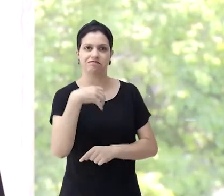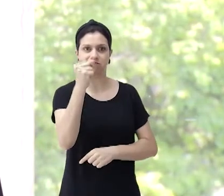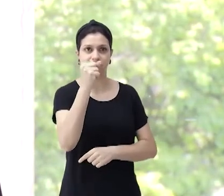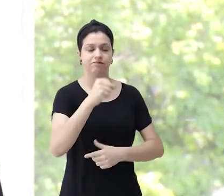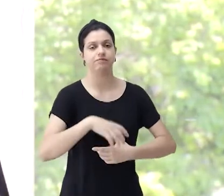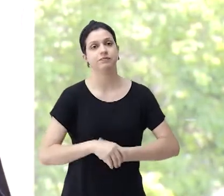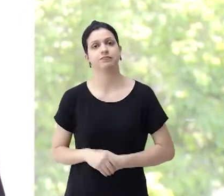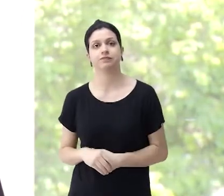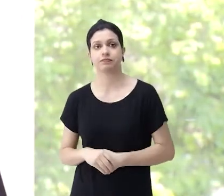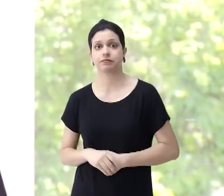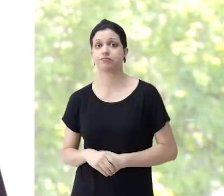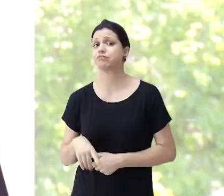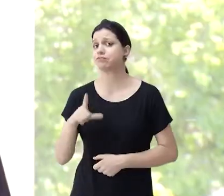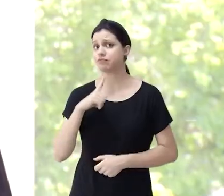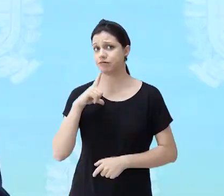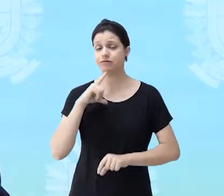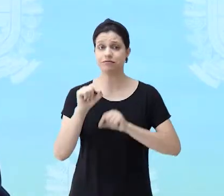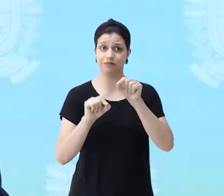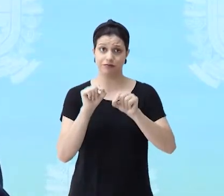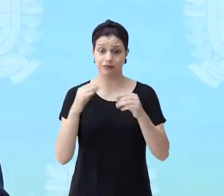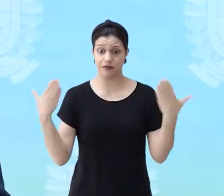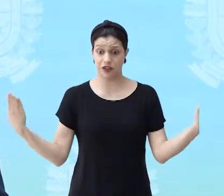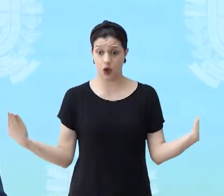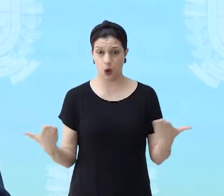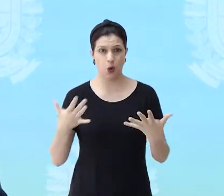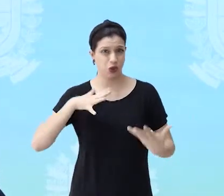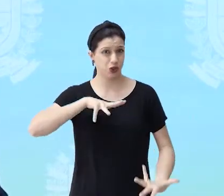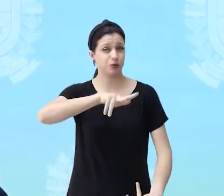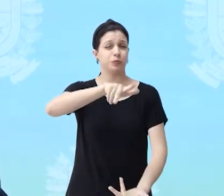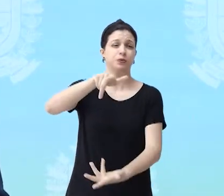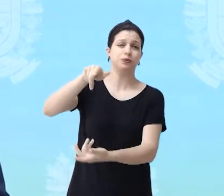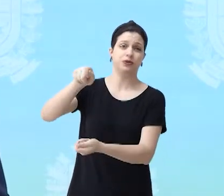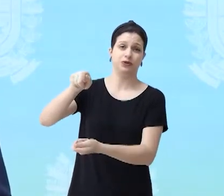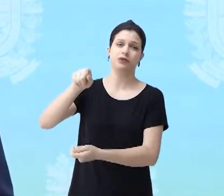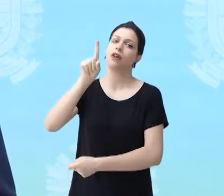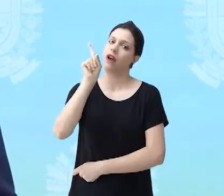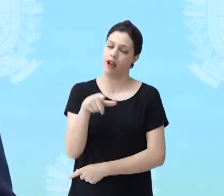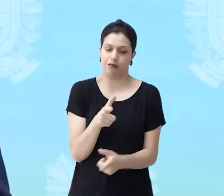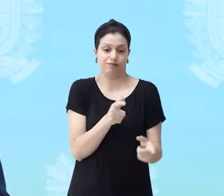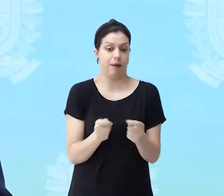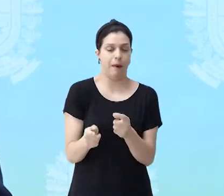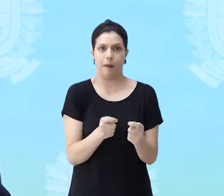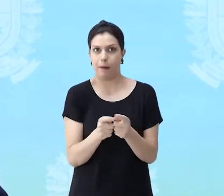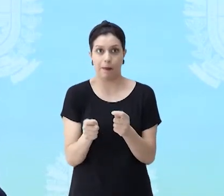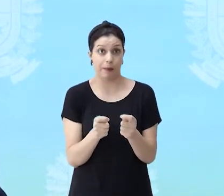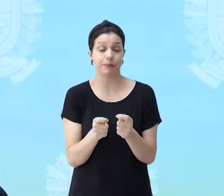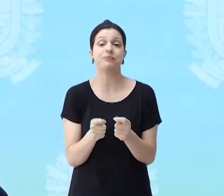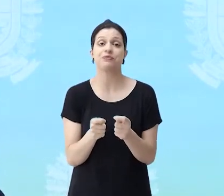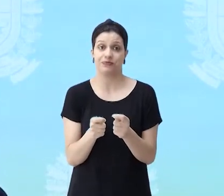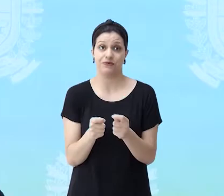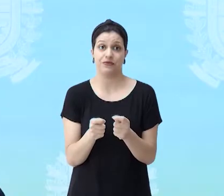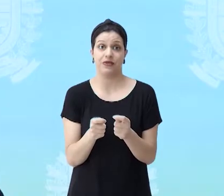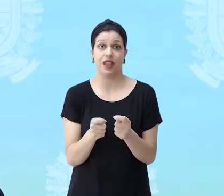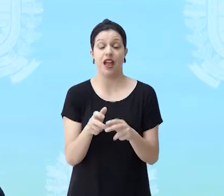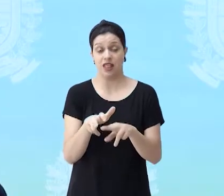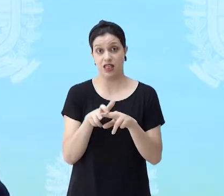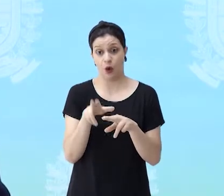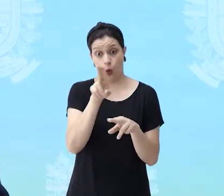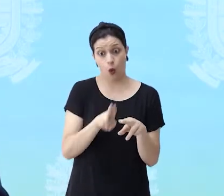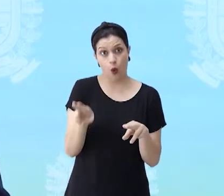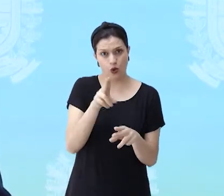derrotar inimigos e vencer obstáculos. Uma grande onda que existe hoje no mundo inteiro, que é a